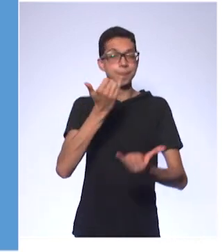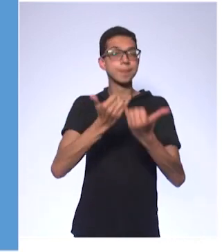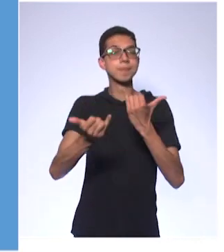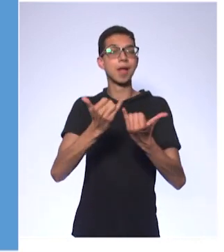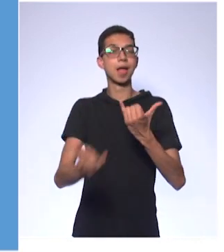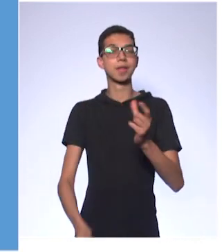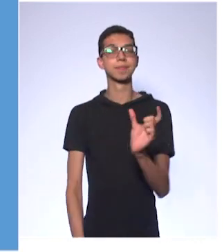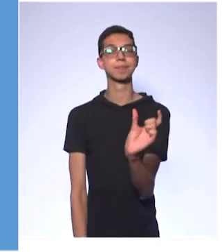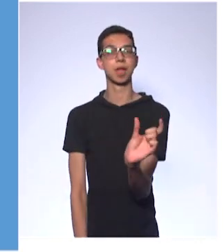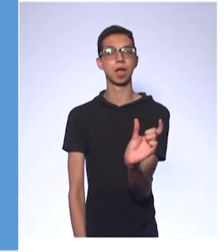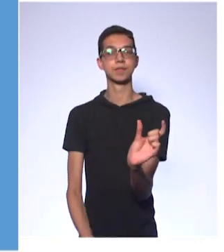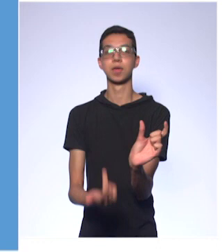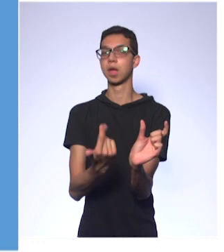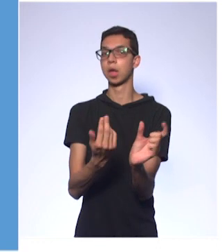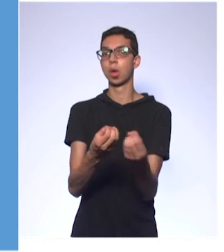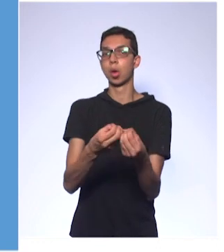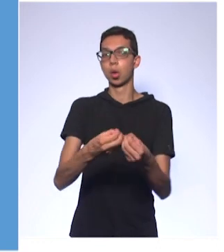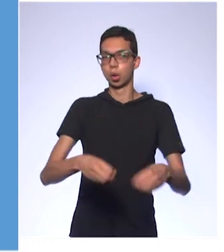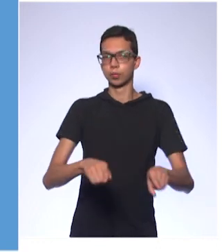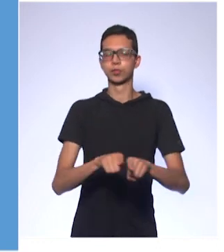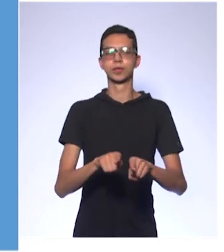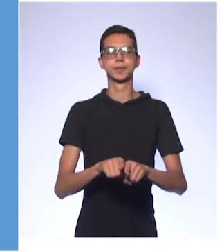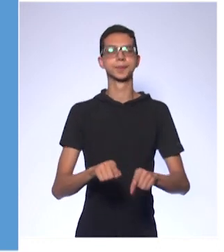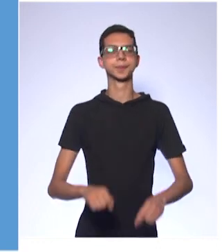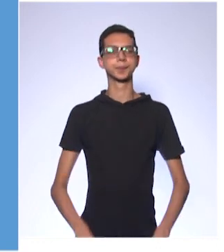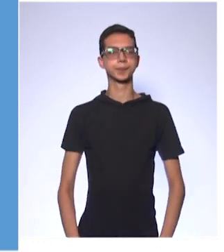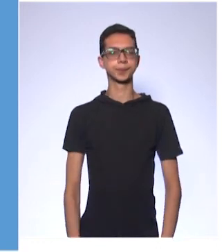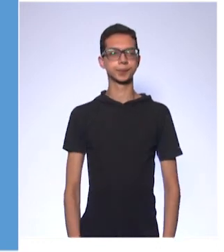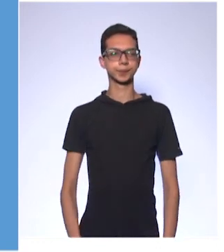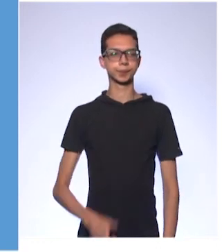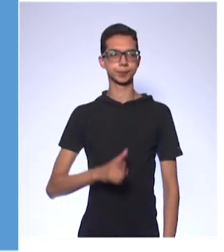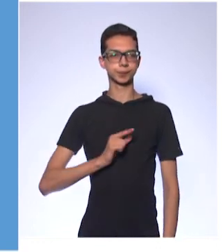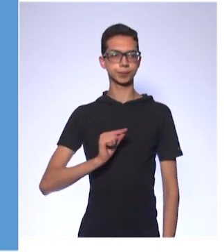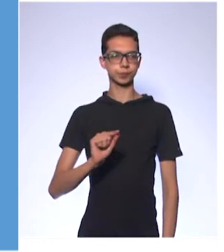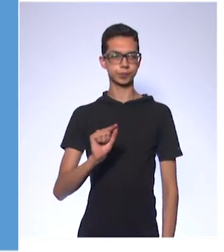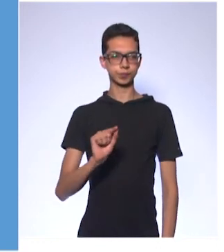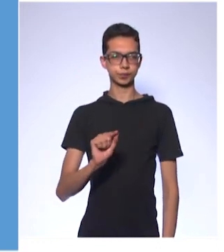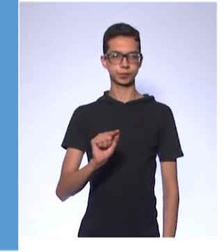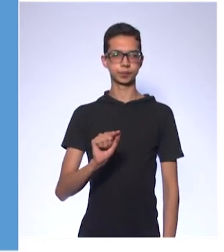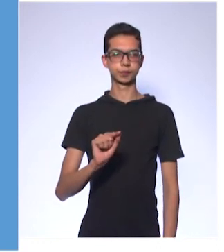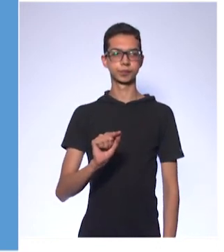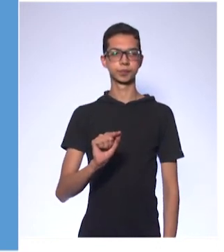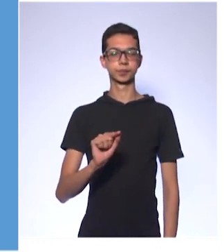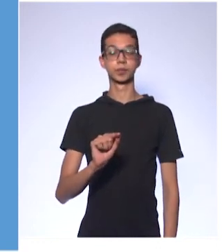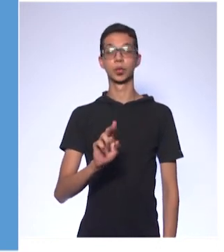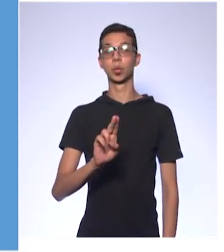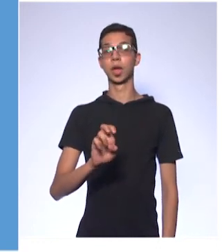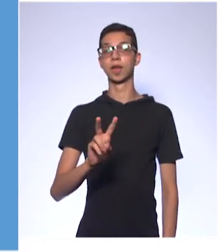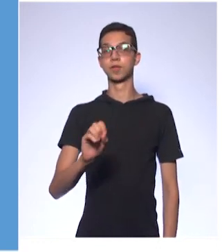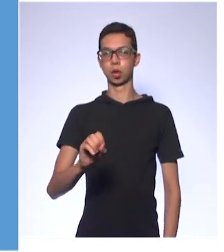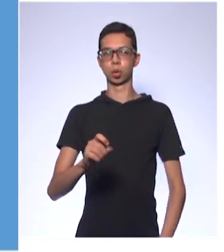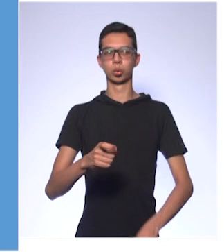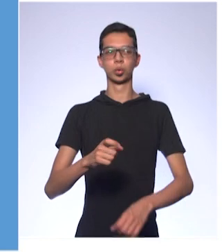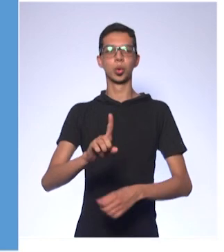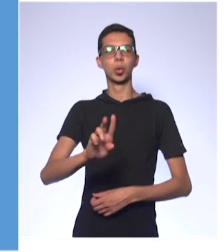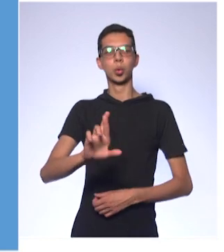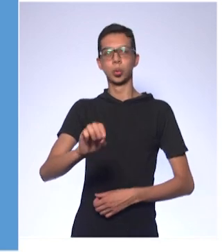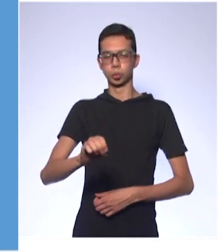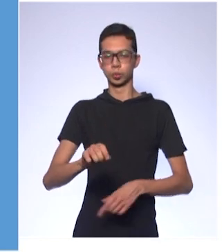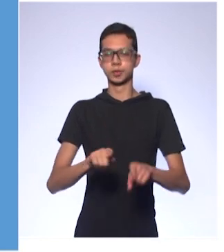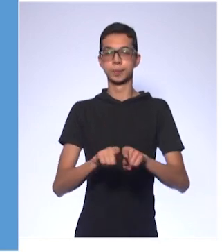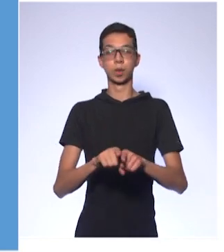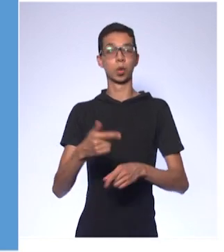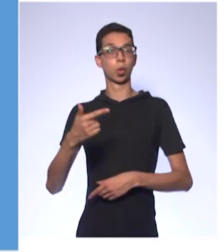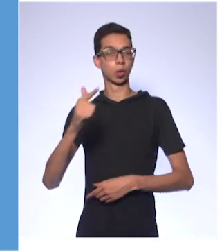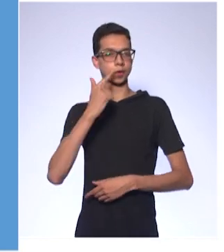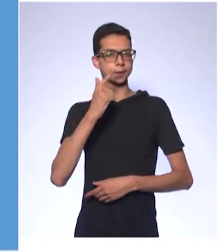né? Com passas, huevo duro e alinho de hambre. Olha, importante, a gente